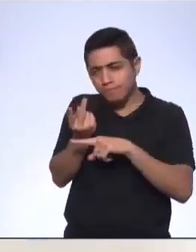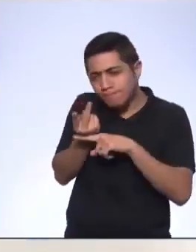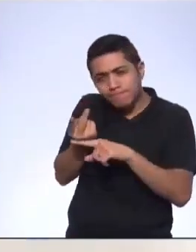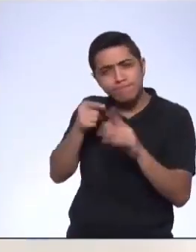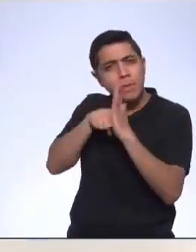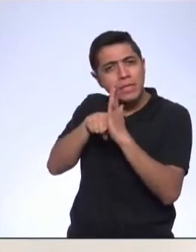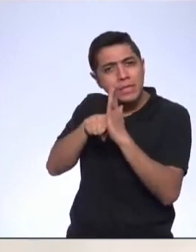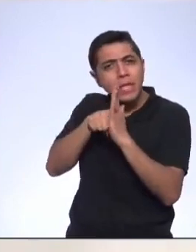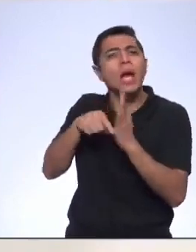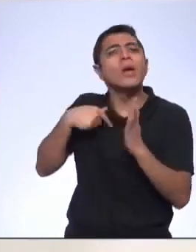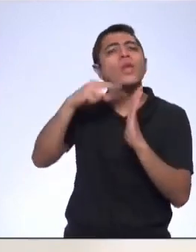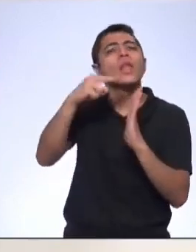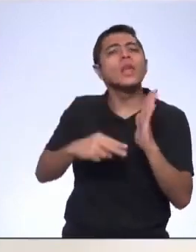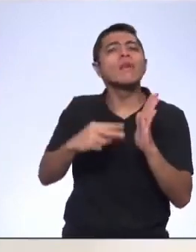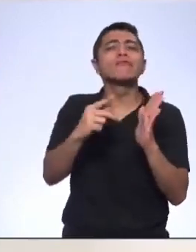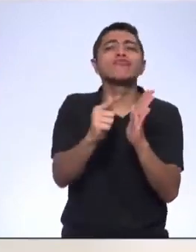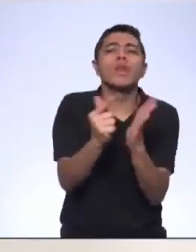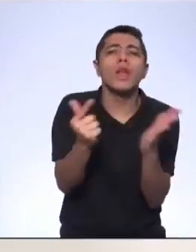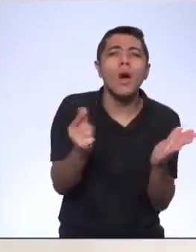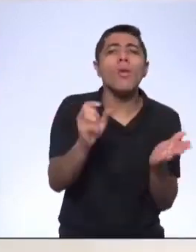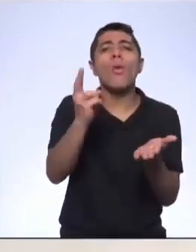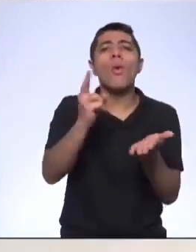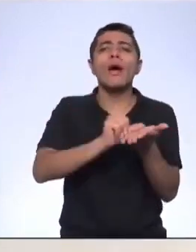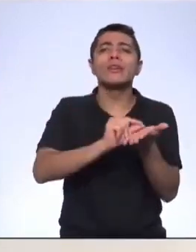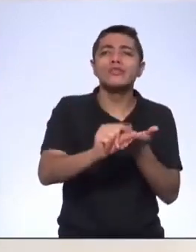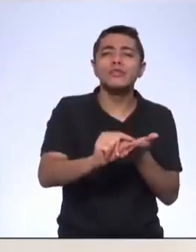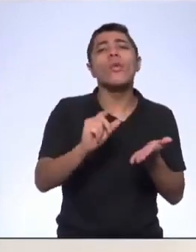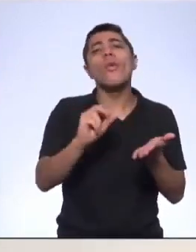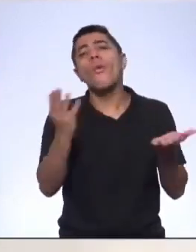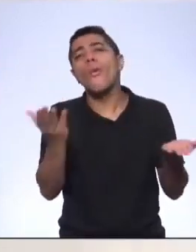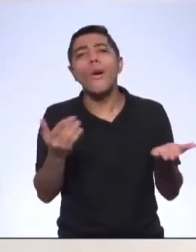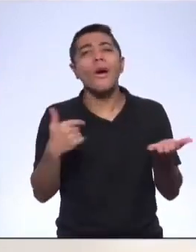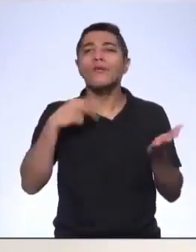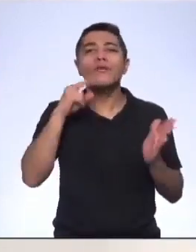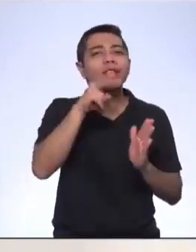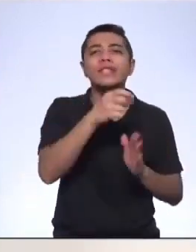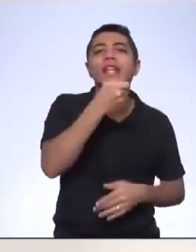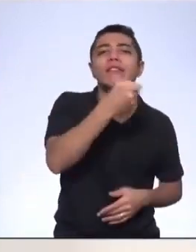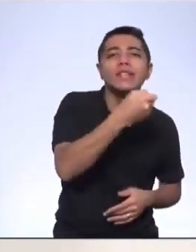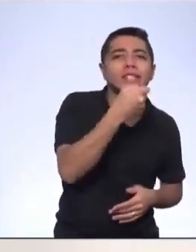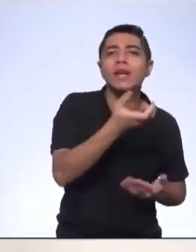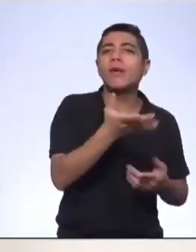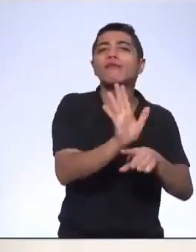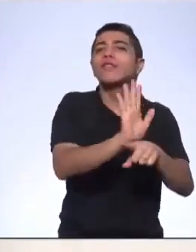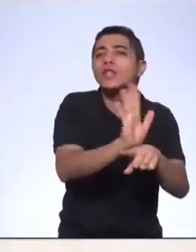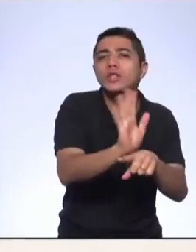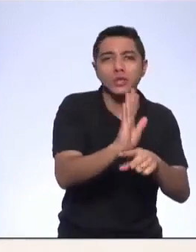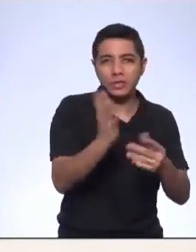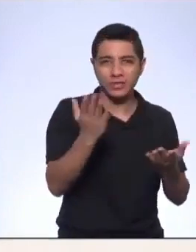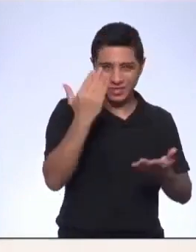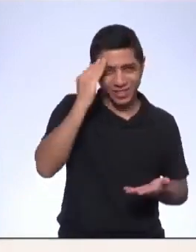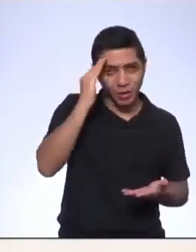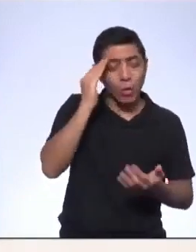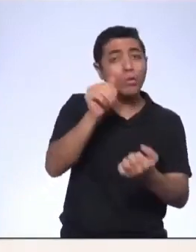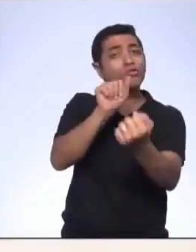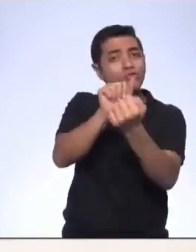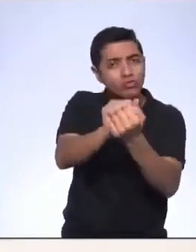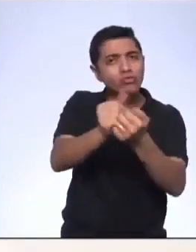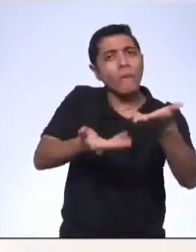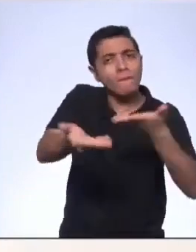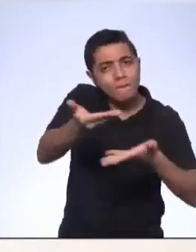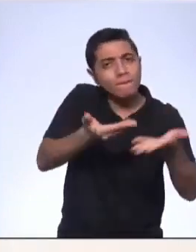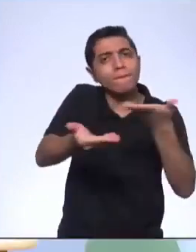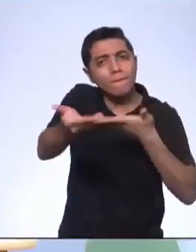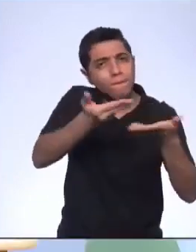artigo, num jornal, eu vi uma entrevista, eu vi um vídeo. É assim que a gente constrói conhecimento, gente, é junto, tá bom? Bom, lembra